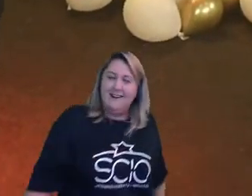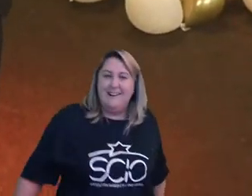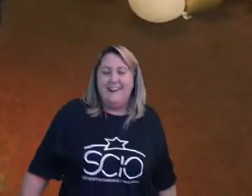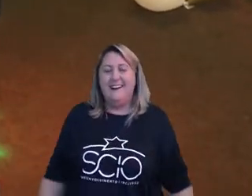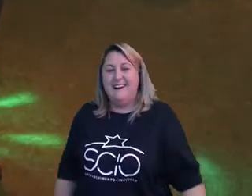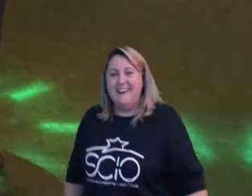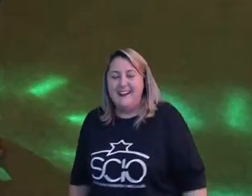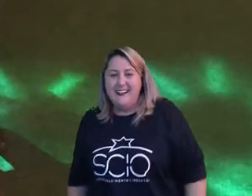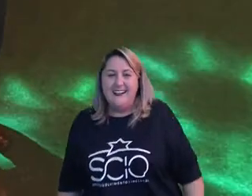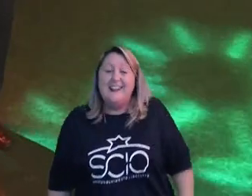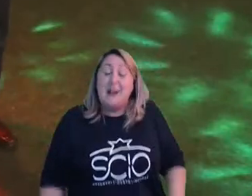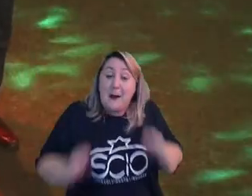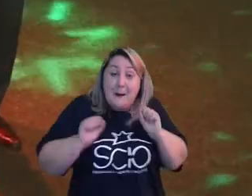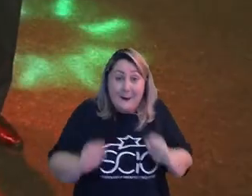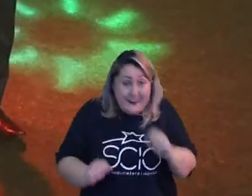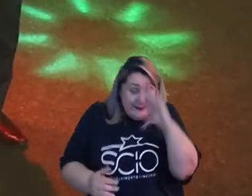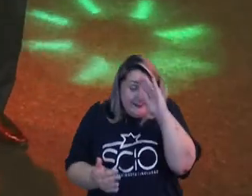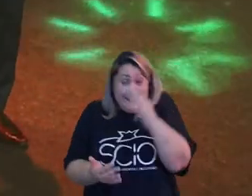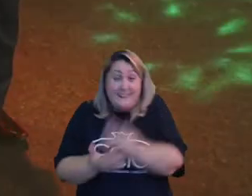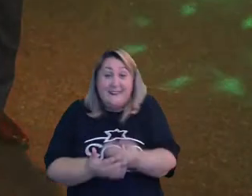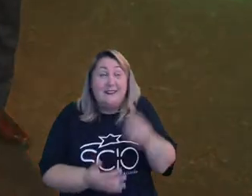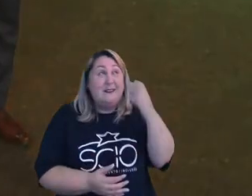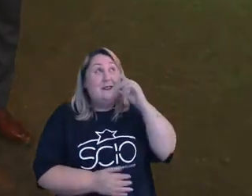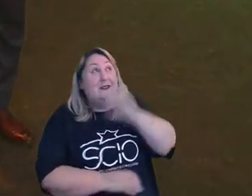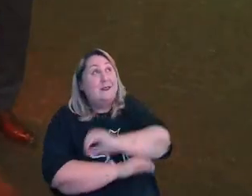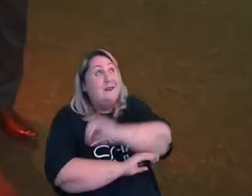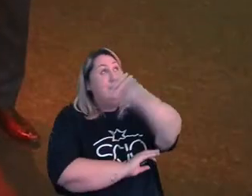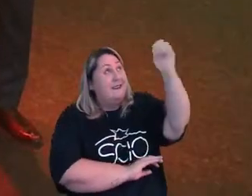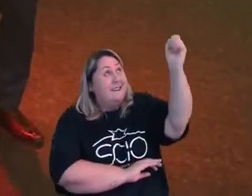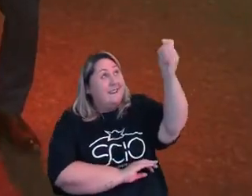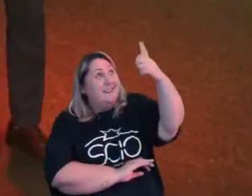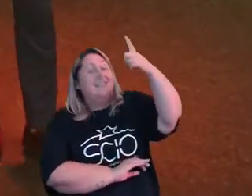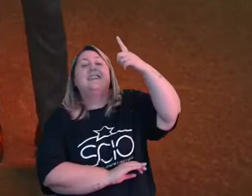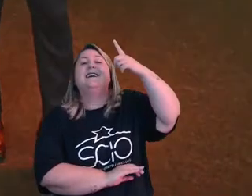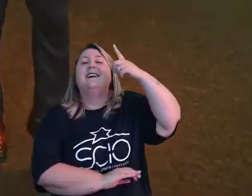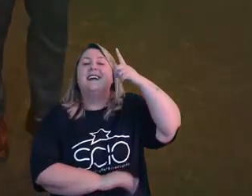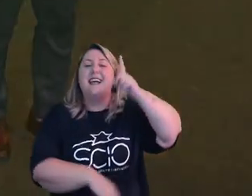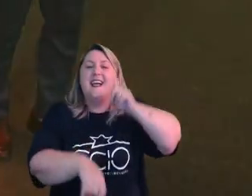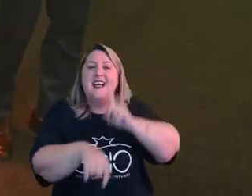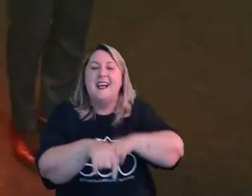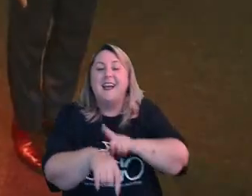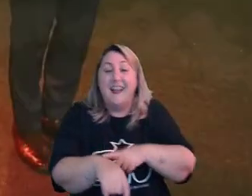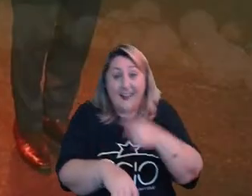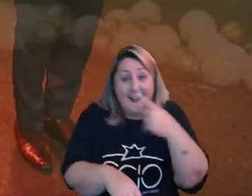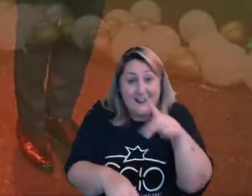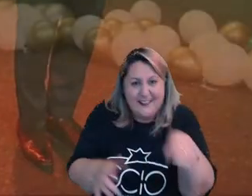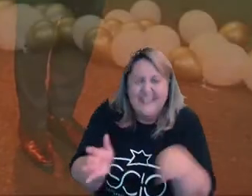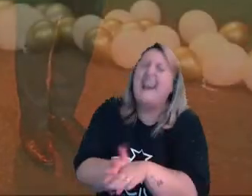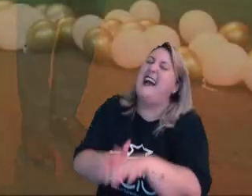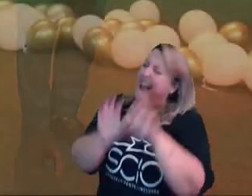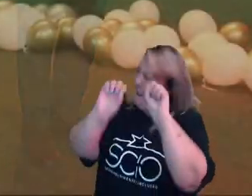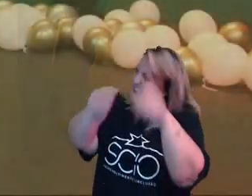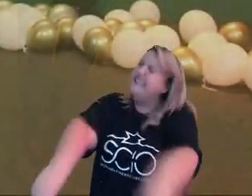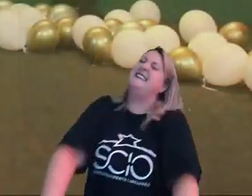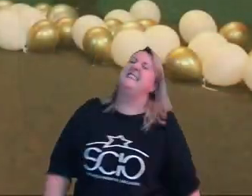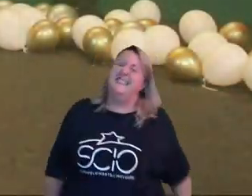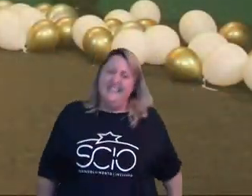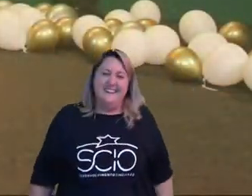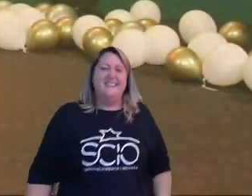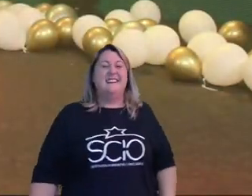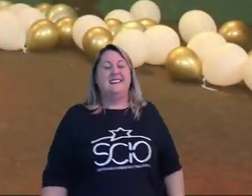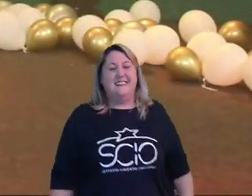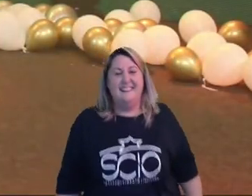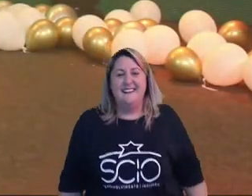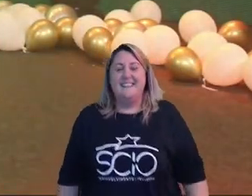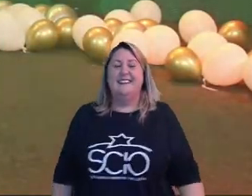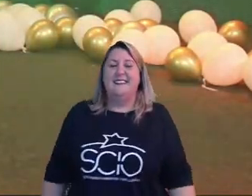Embora, pode acreditar que um novo dia vai raiar, sua hora vai